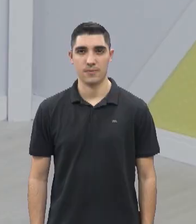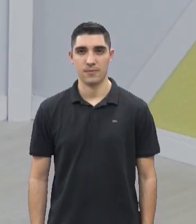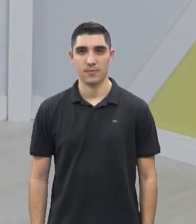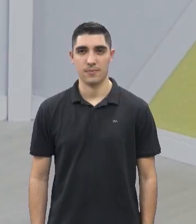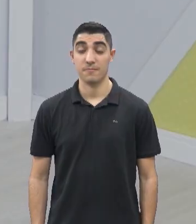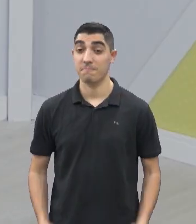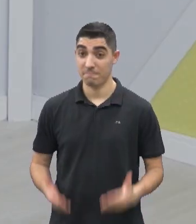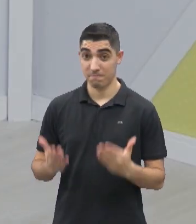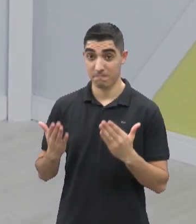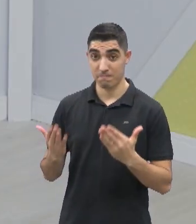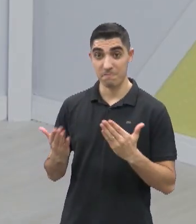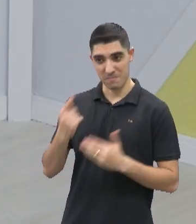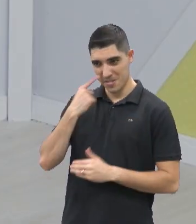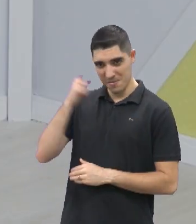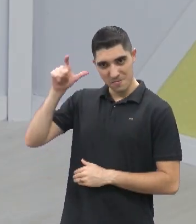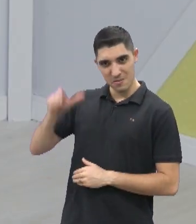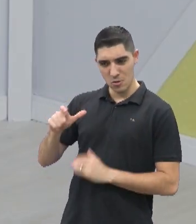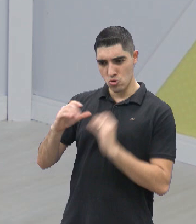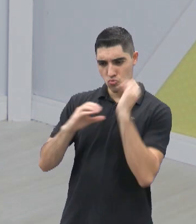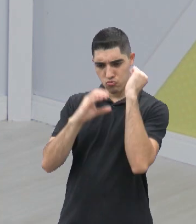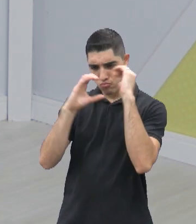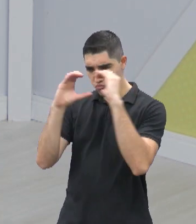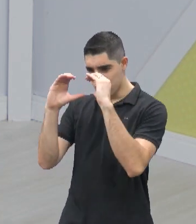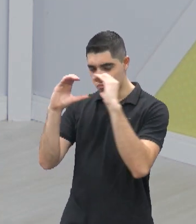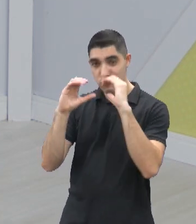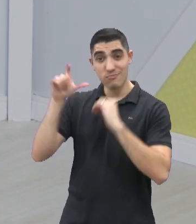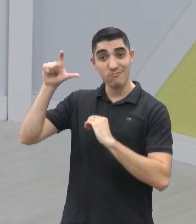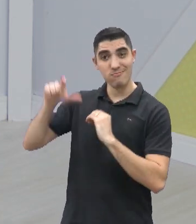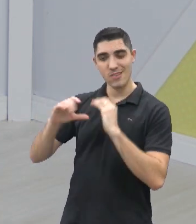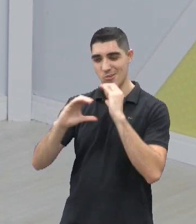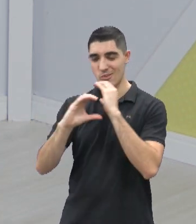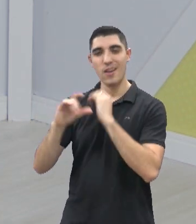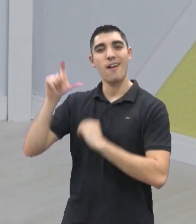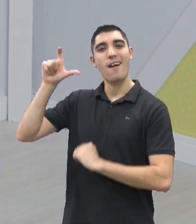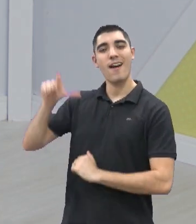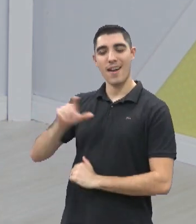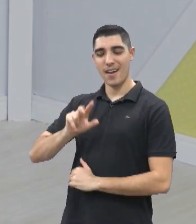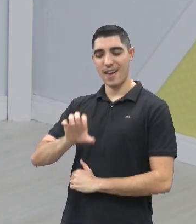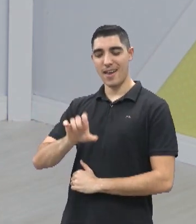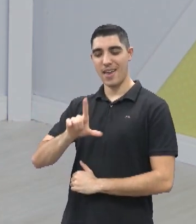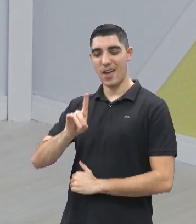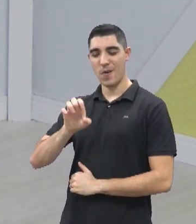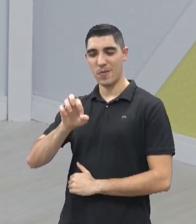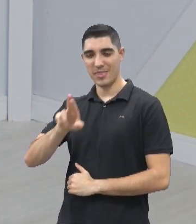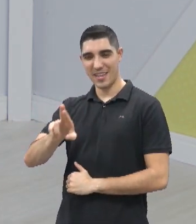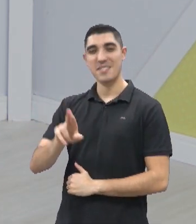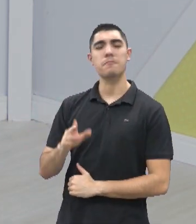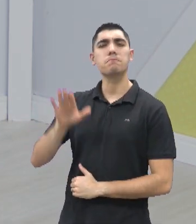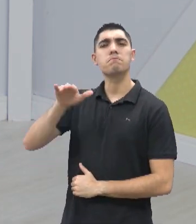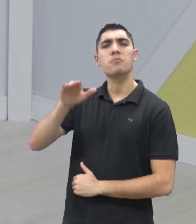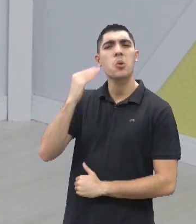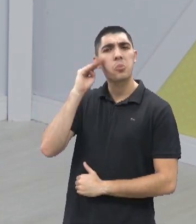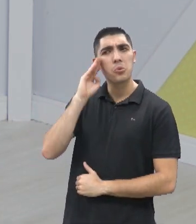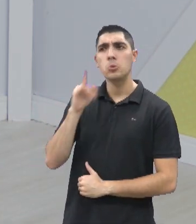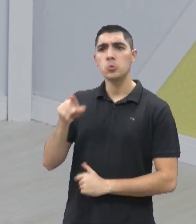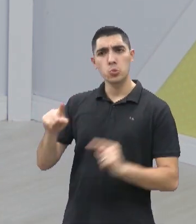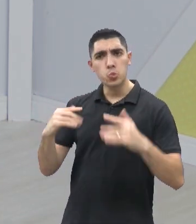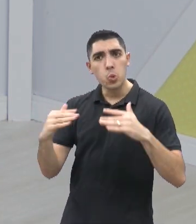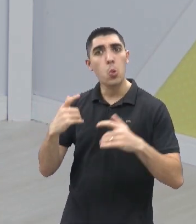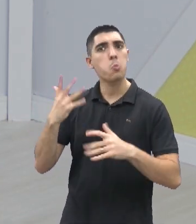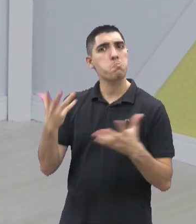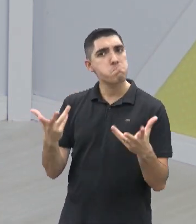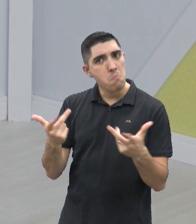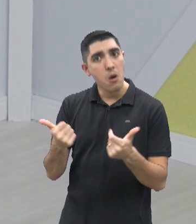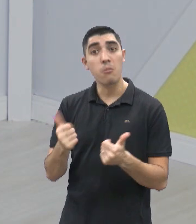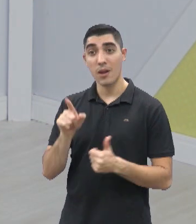Muito bem, com as imagens do nosso querido Helder Soares, o nosso DJ. Mas, Brunão, que belo jogo lá no ginásio do Tênis Clube. O Tênis